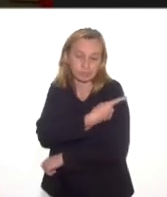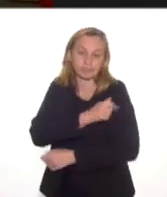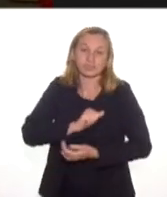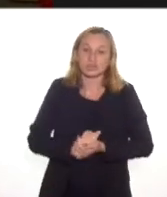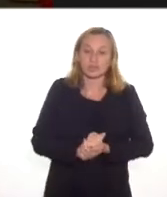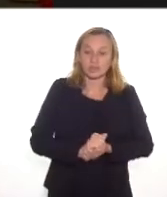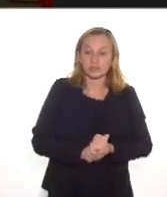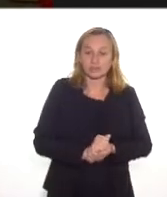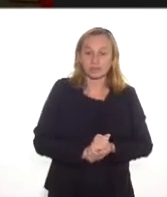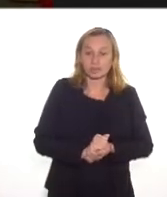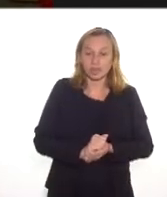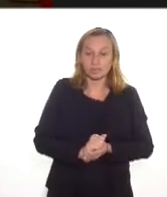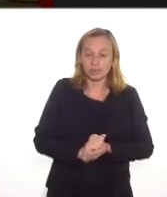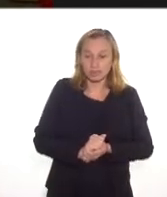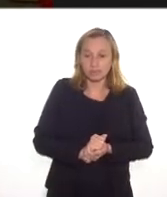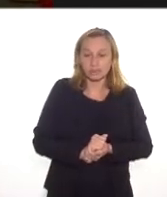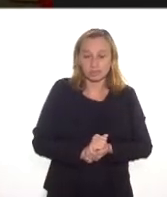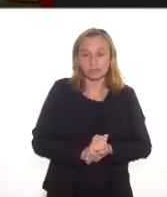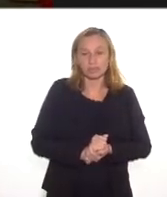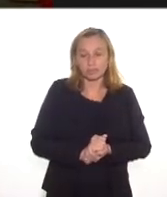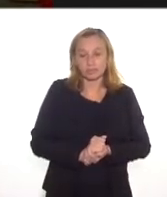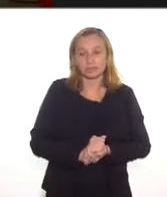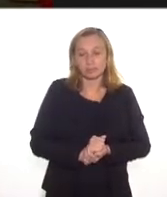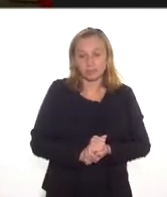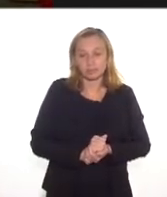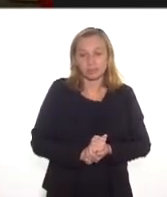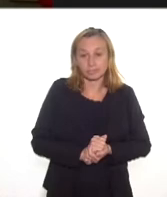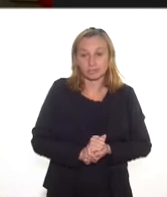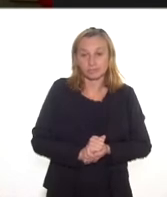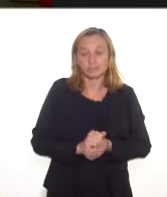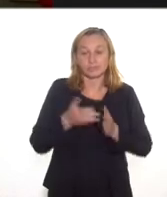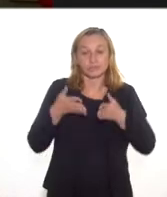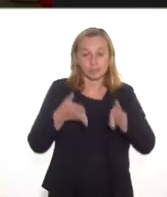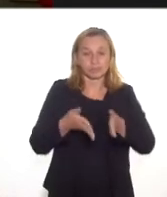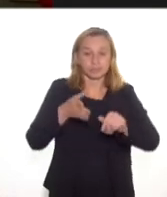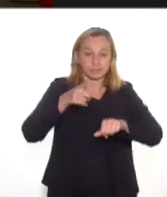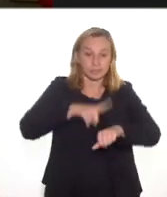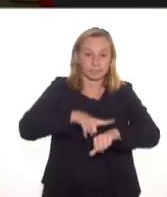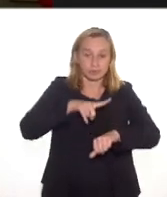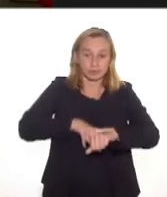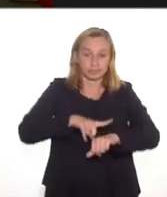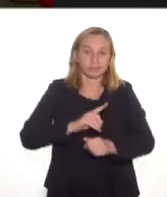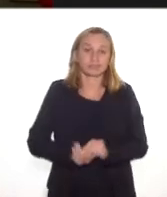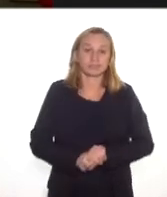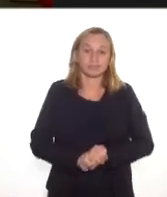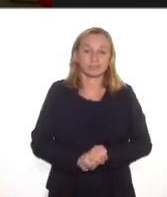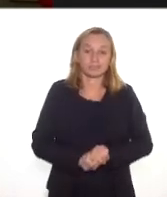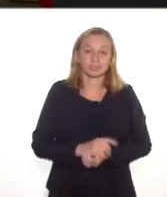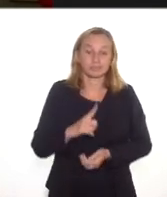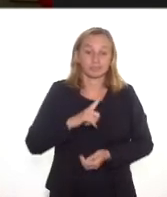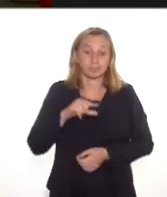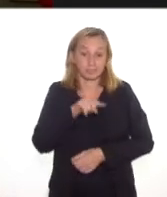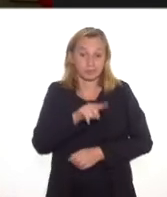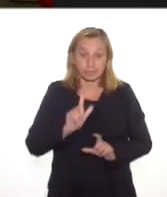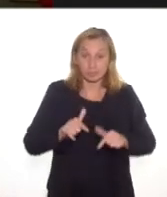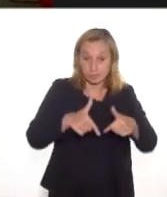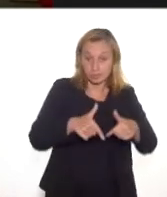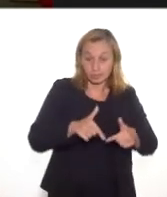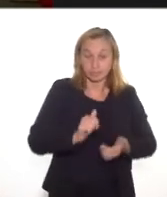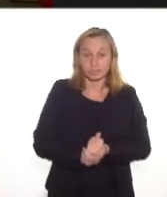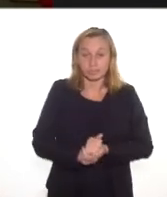nisso que devíamos estar todos focados nesse momento. No entanto, a gente tem aí uma ação